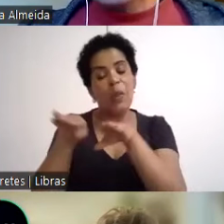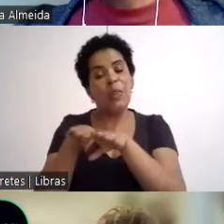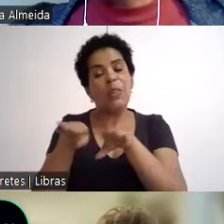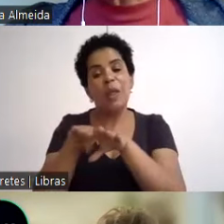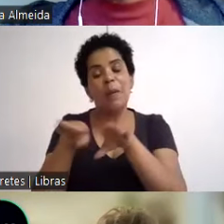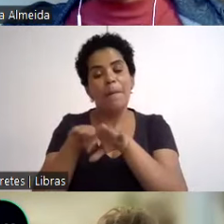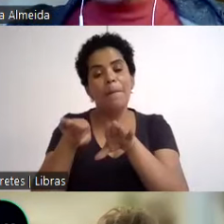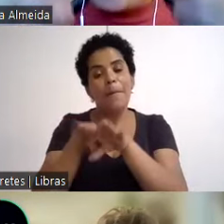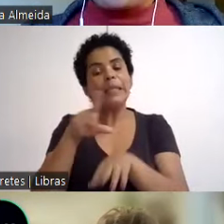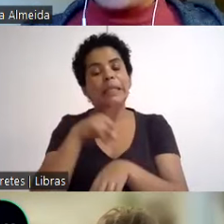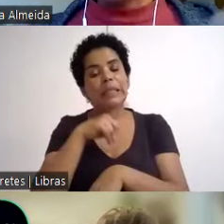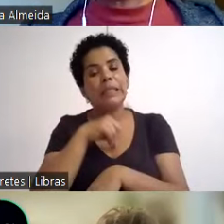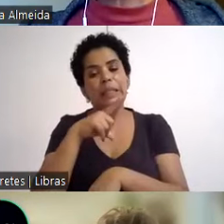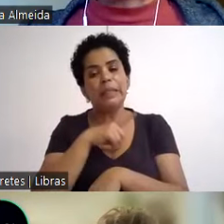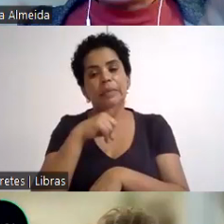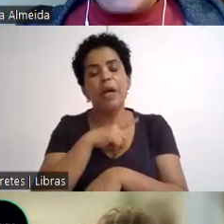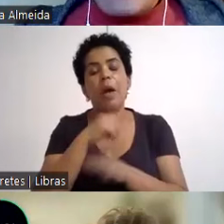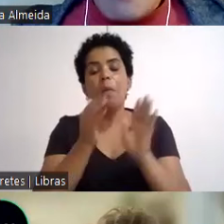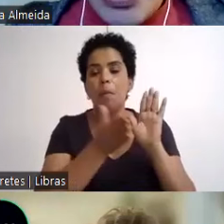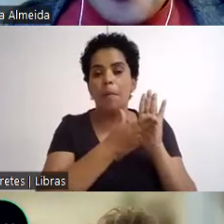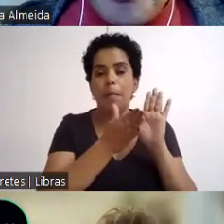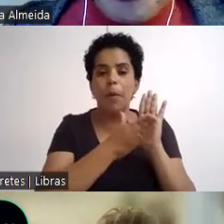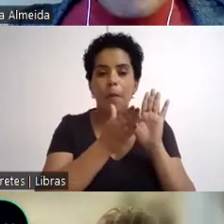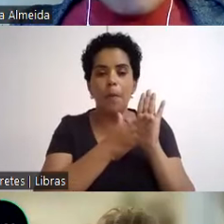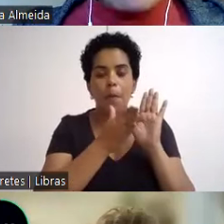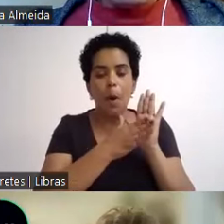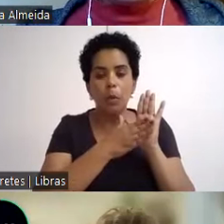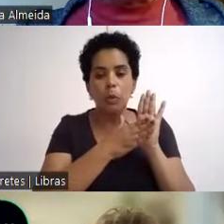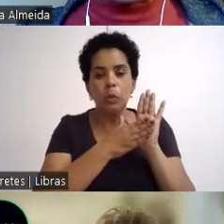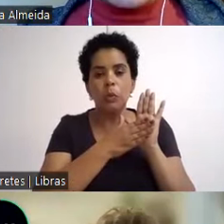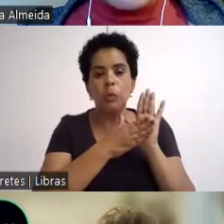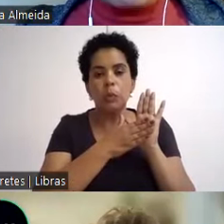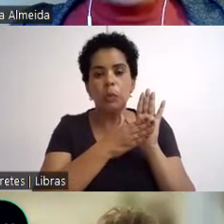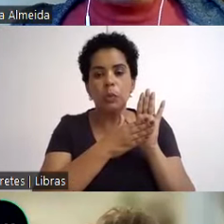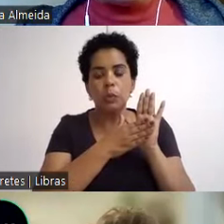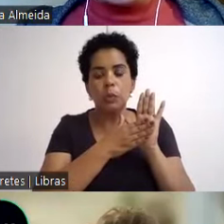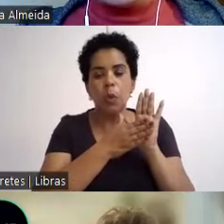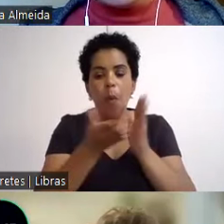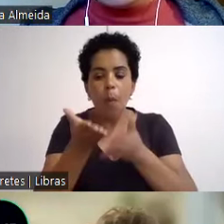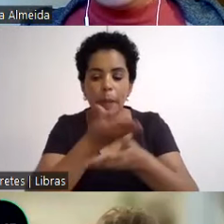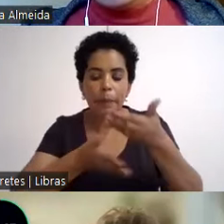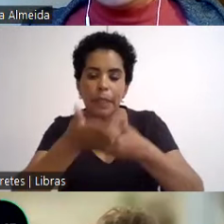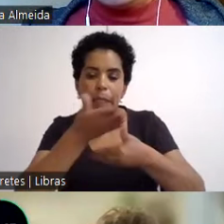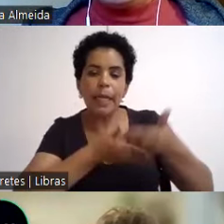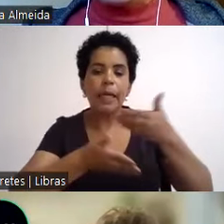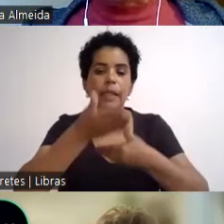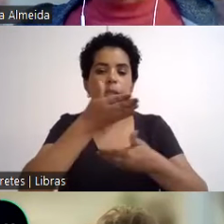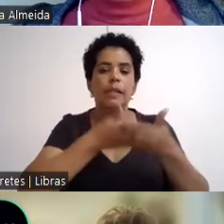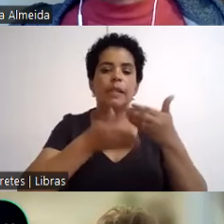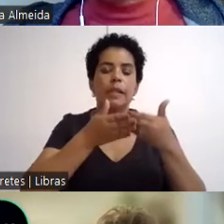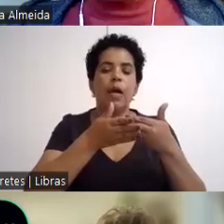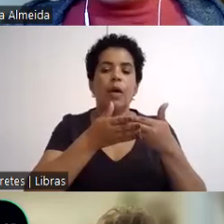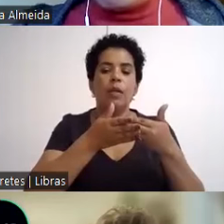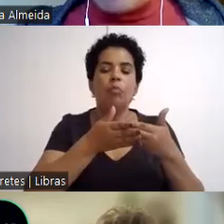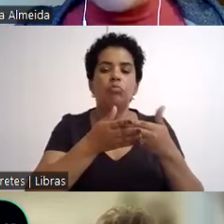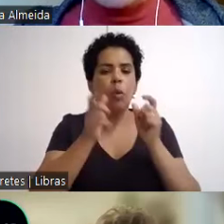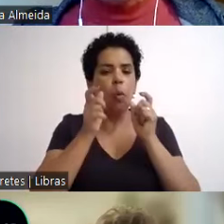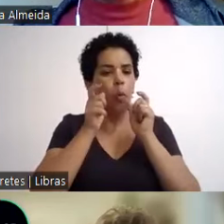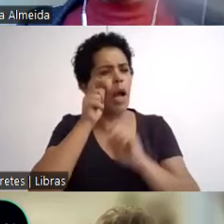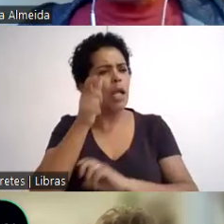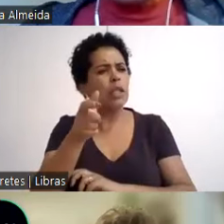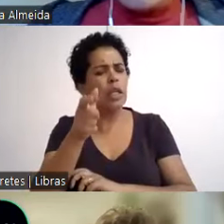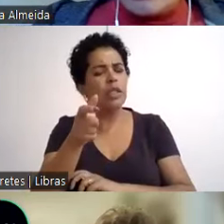tem tanto o propósito, né, de trazer uma integração e uma atenção para uma